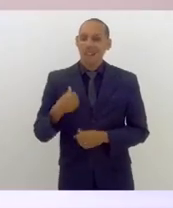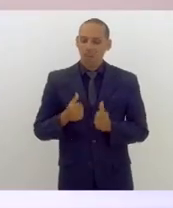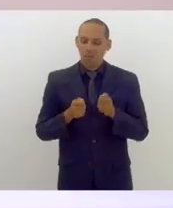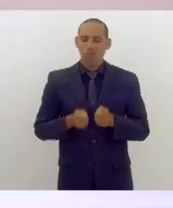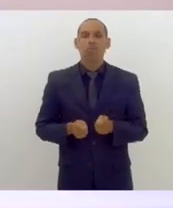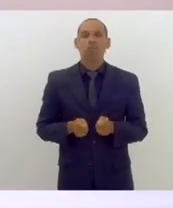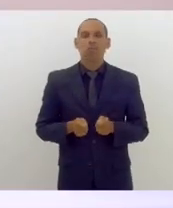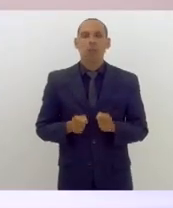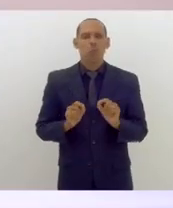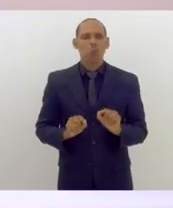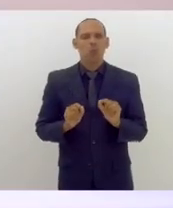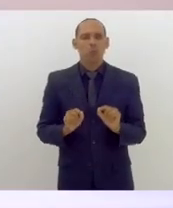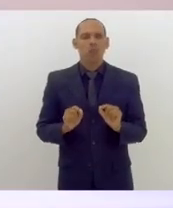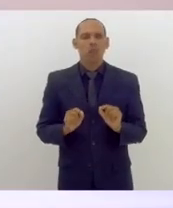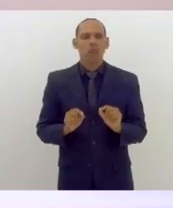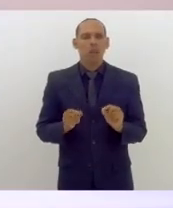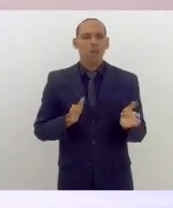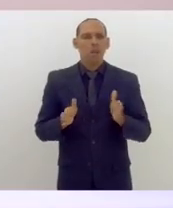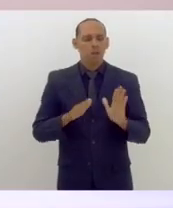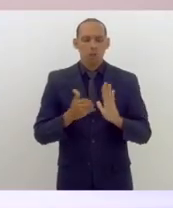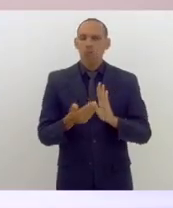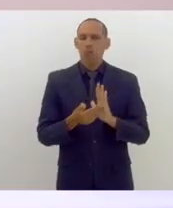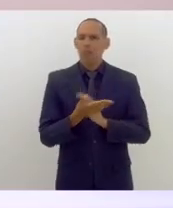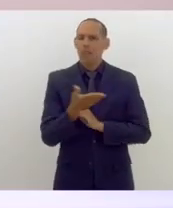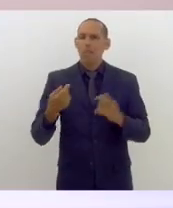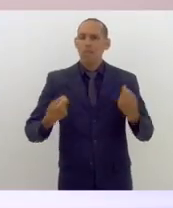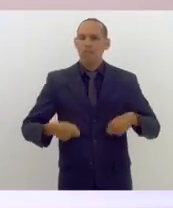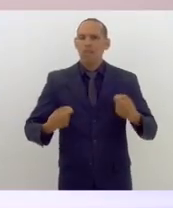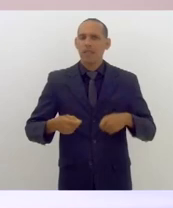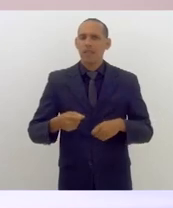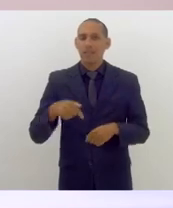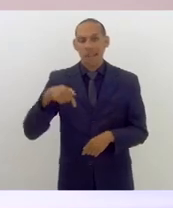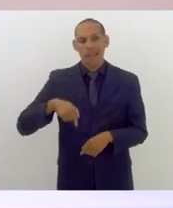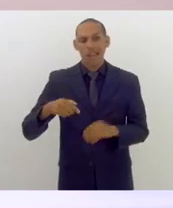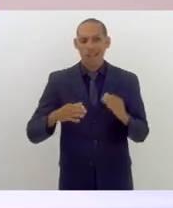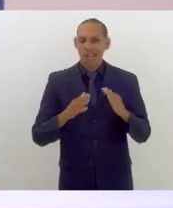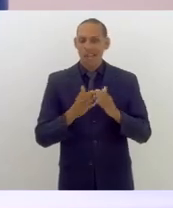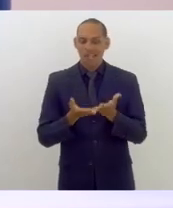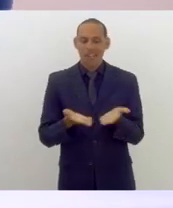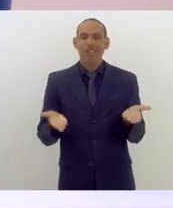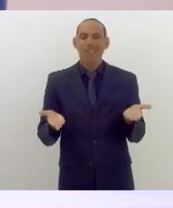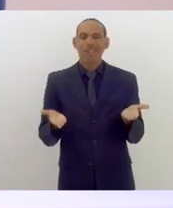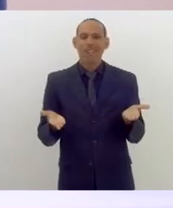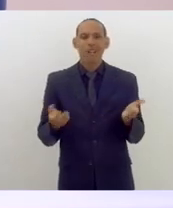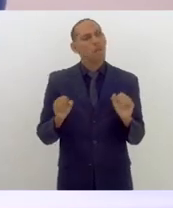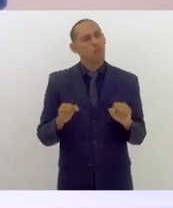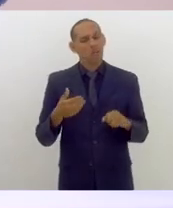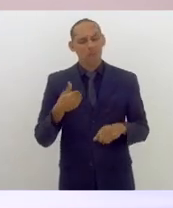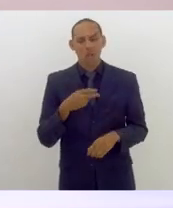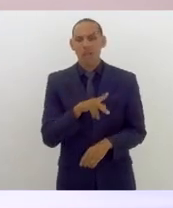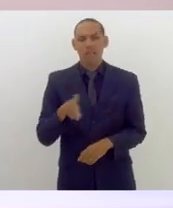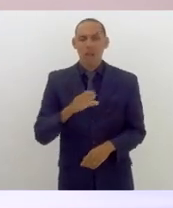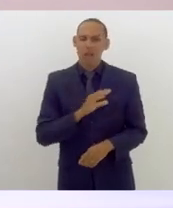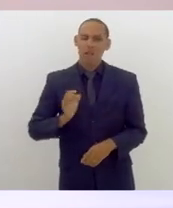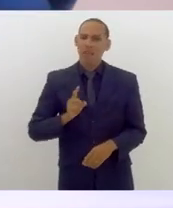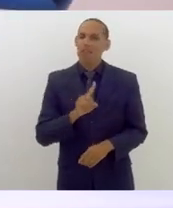posicionar em todo momento que vocês precisarem aqui na casa pode ser que eu não seja presidente da Comissão mas eu consegui me